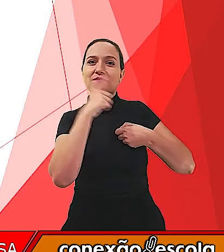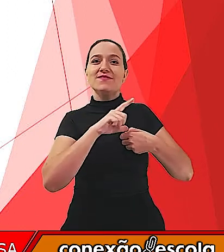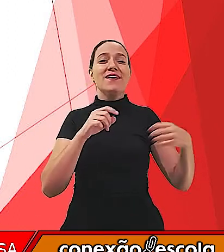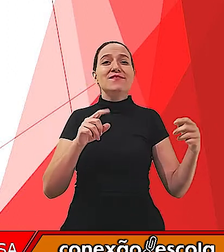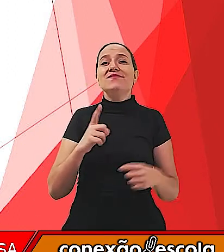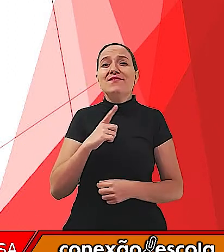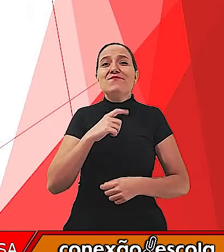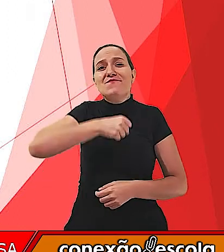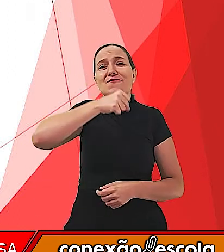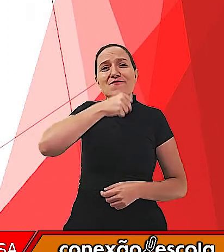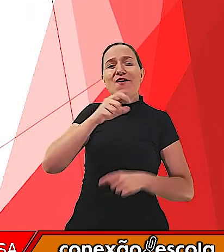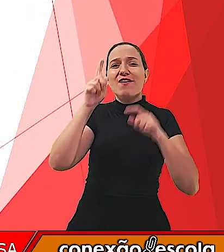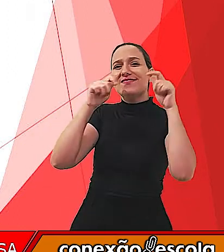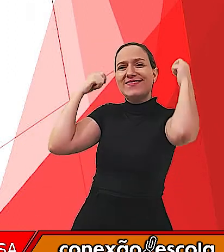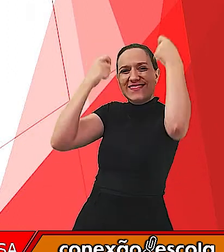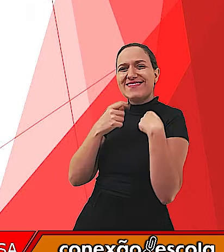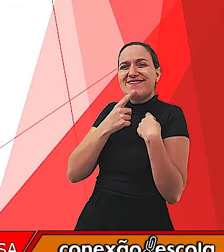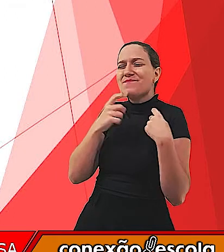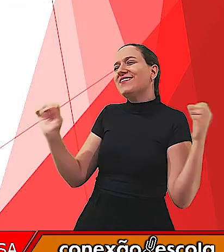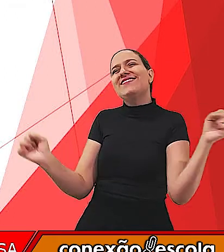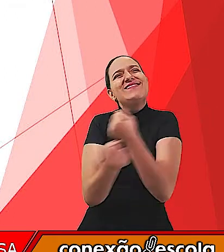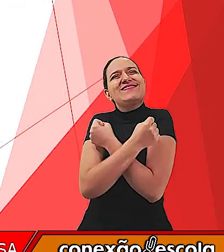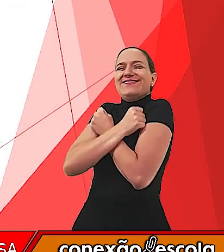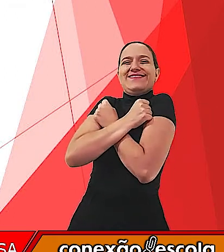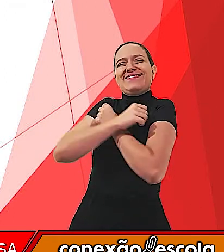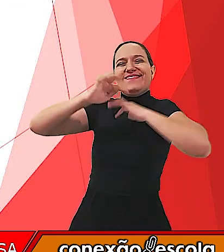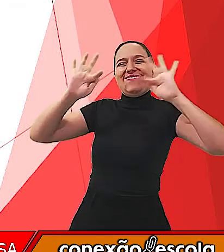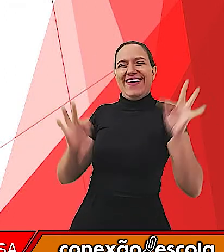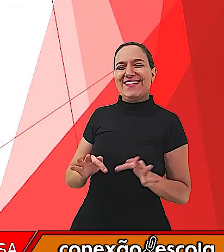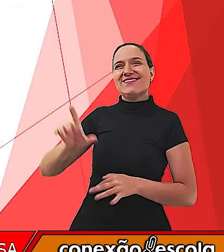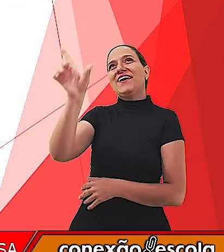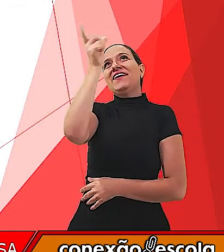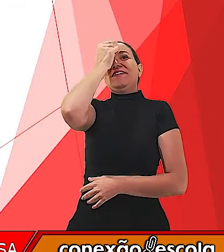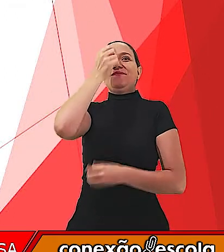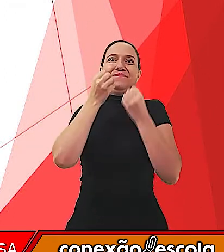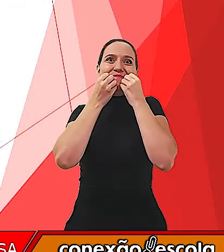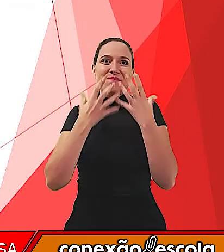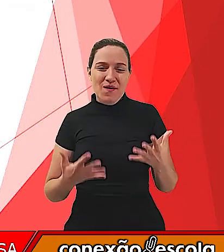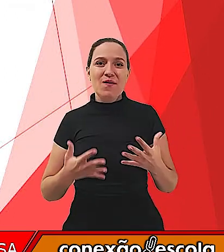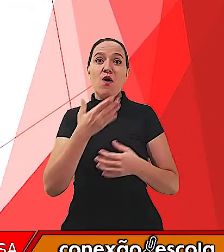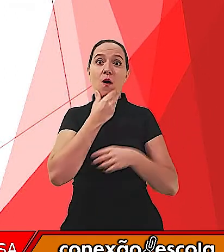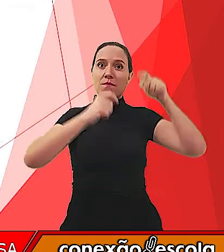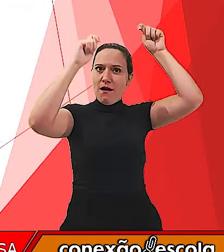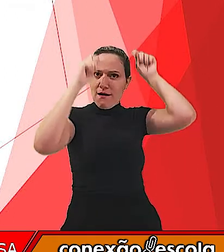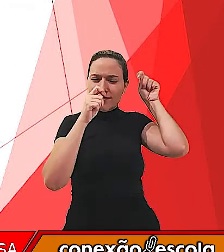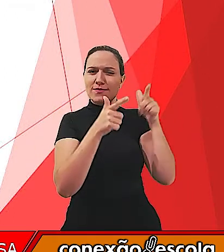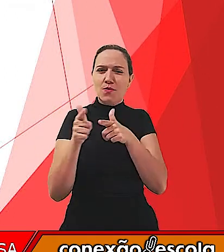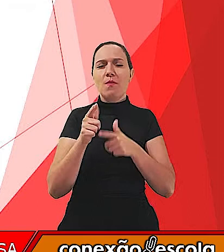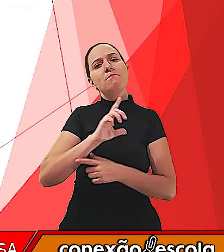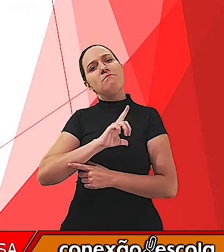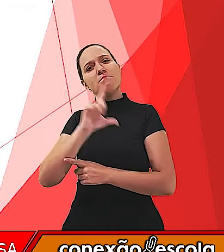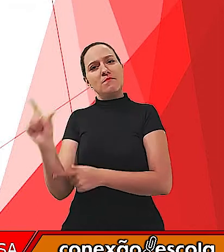muito felizes. Todos ficaram aliviados e felizes. O caçador foi embora e as duas foram